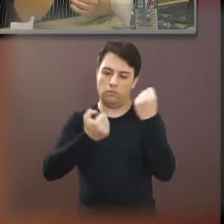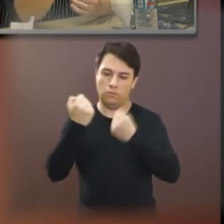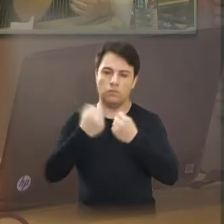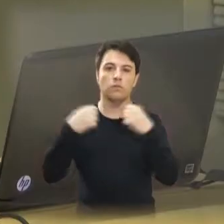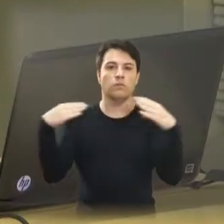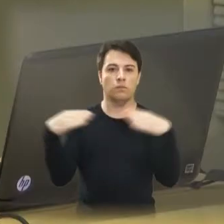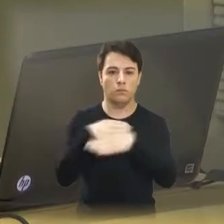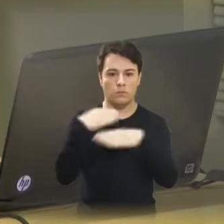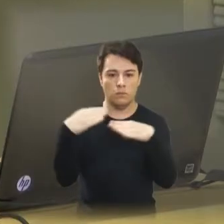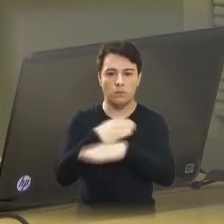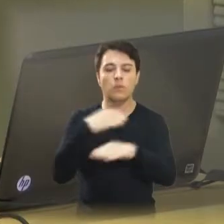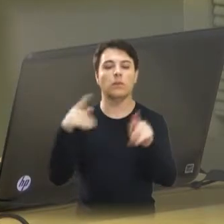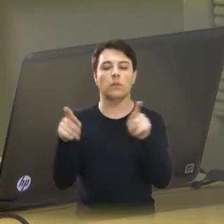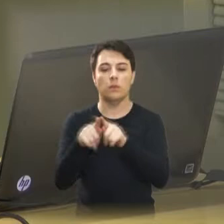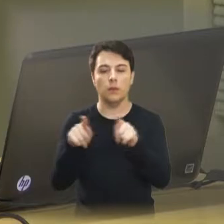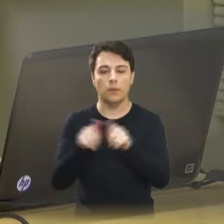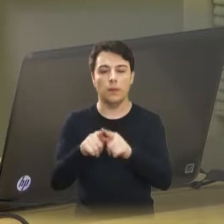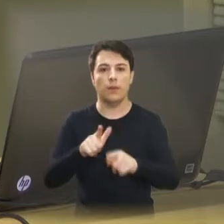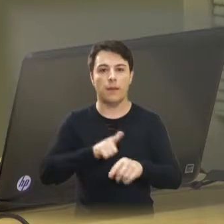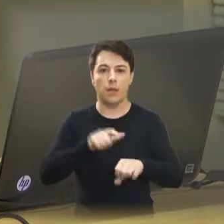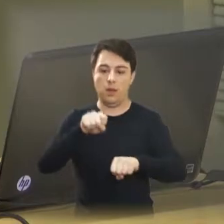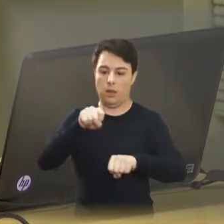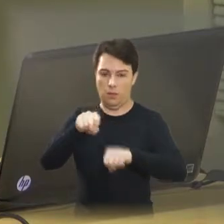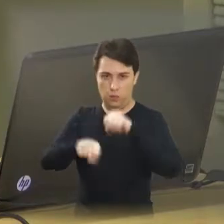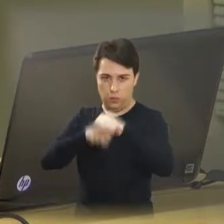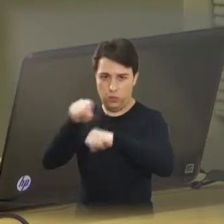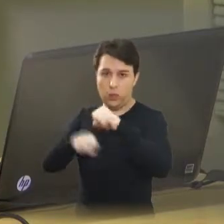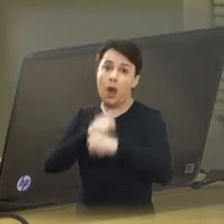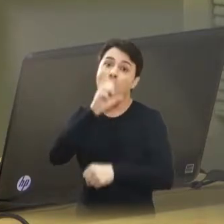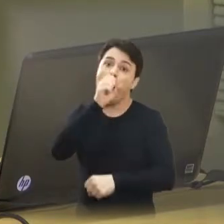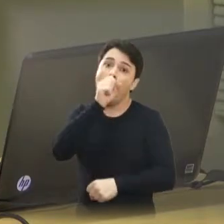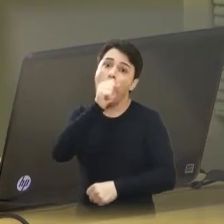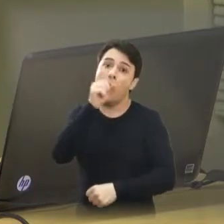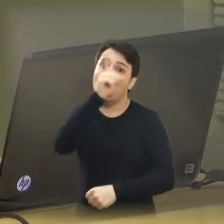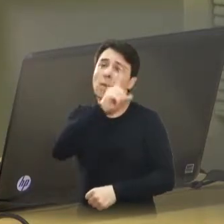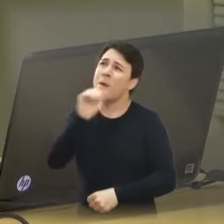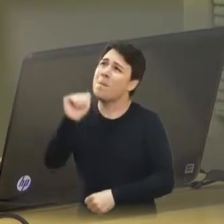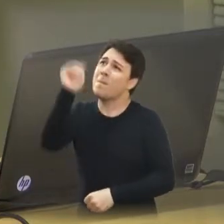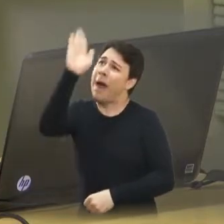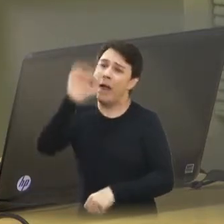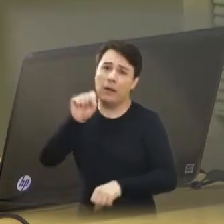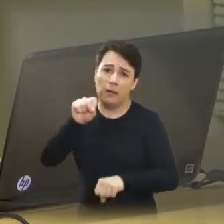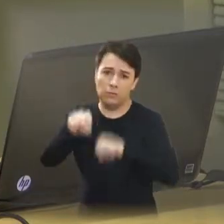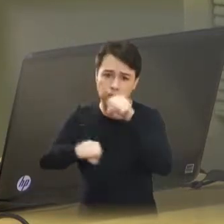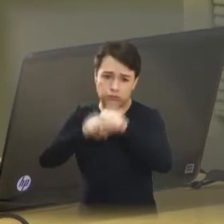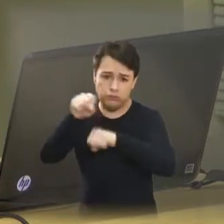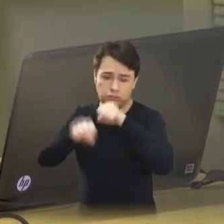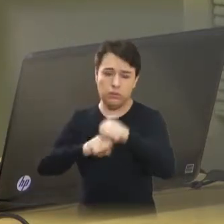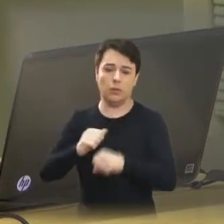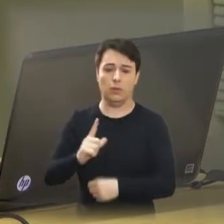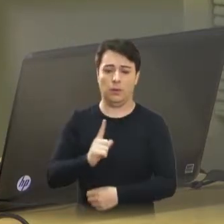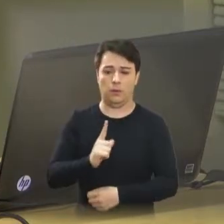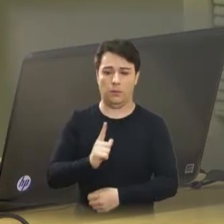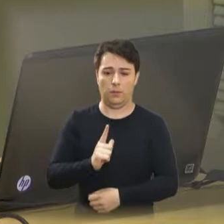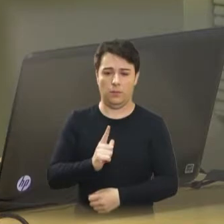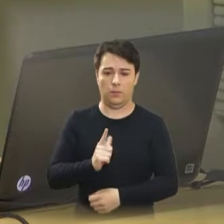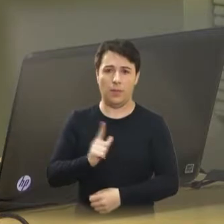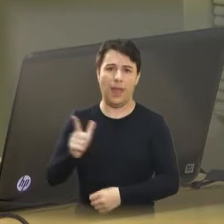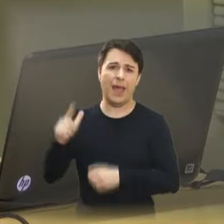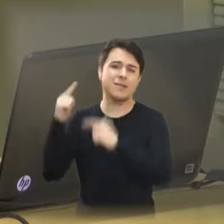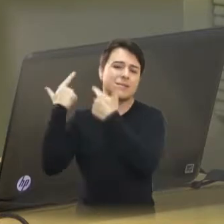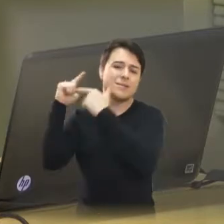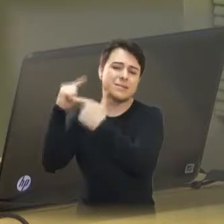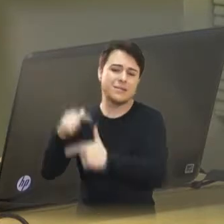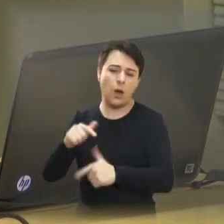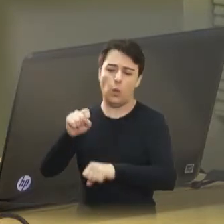motores e ciclistas, especialmente no final de semana. É um trajeto assim, tradicional da cidade,